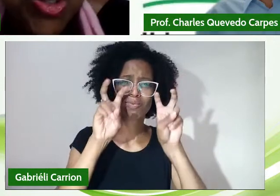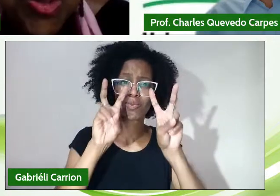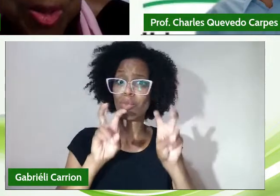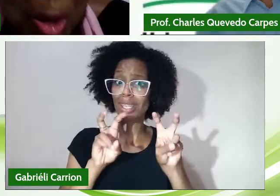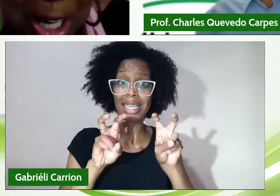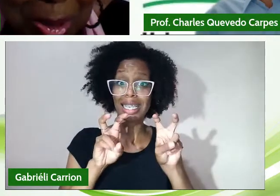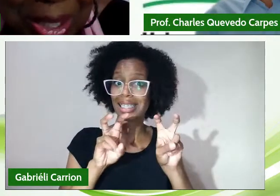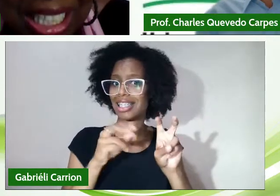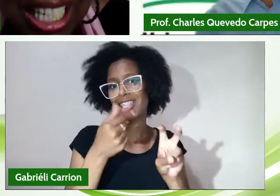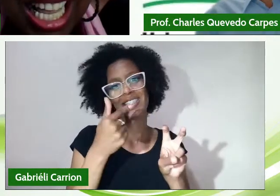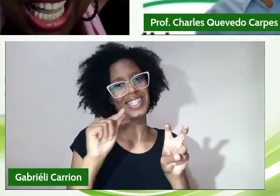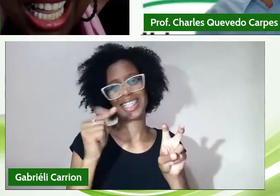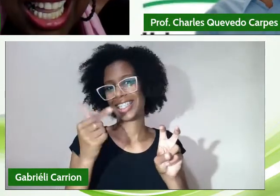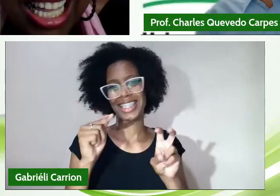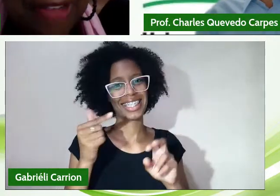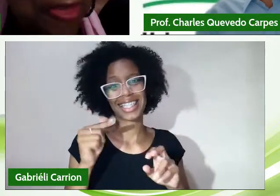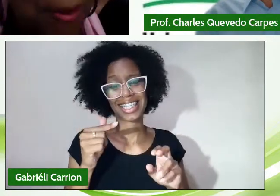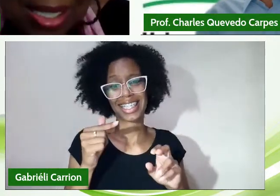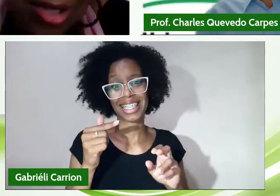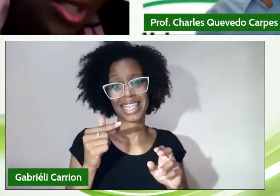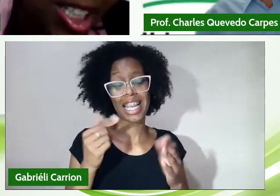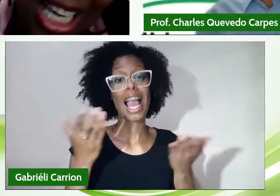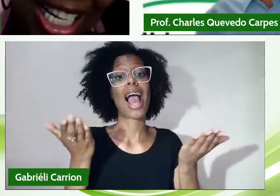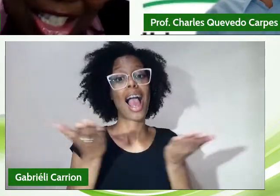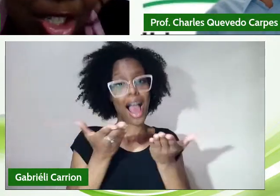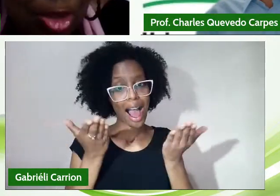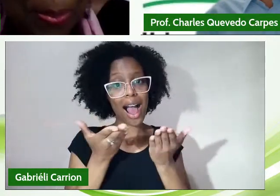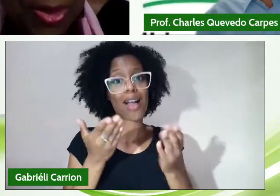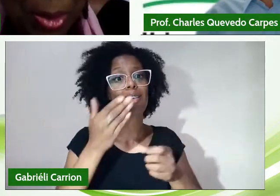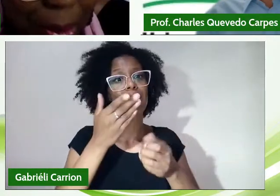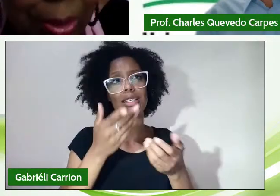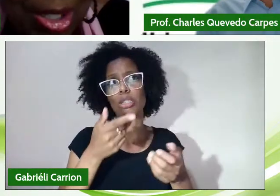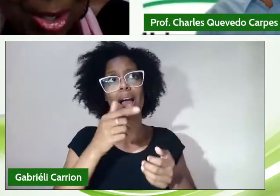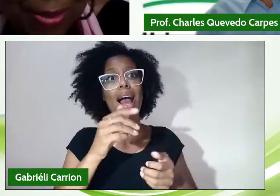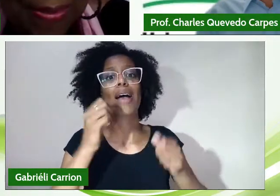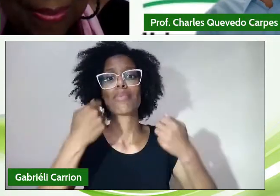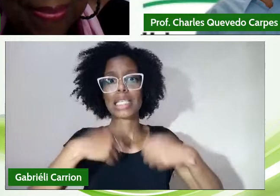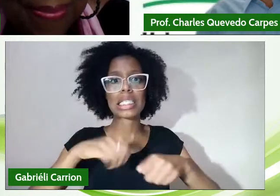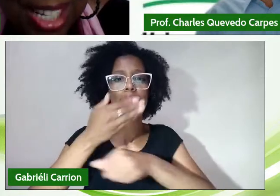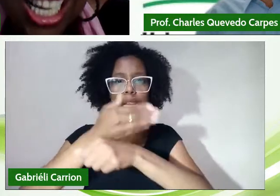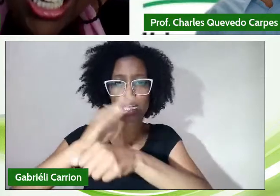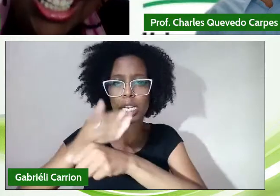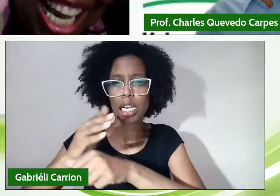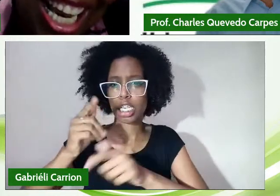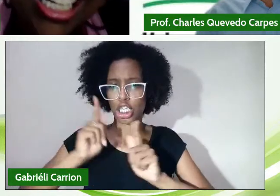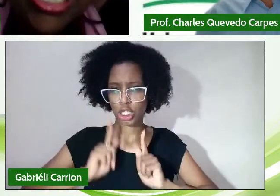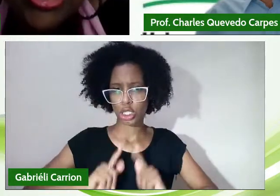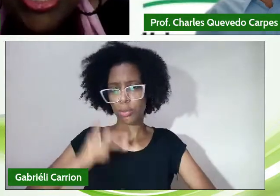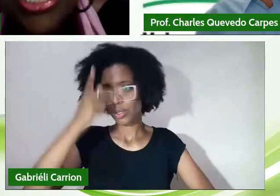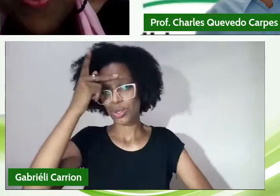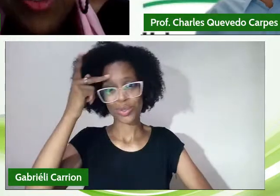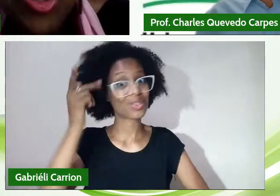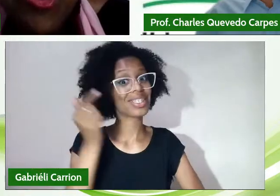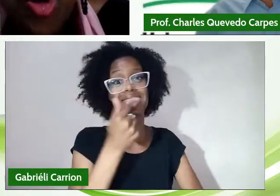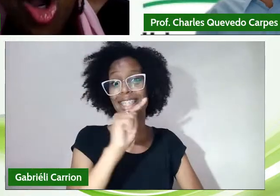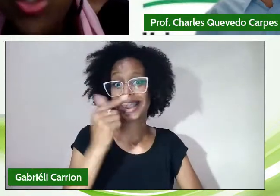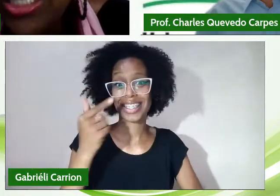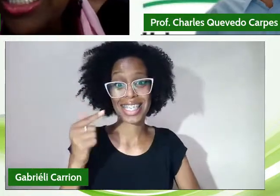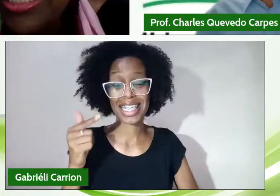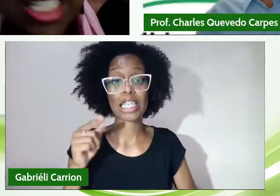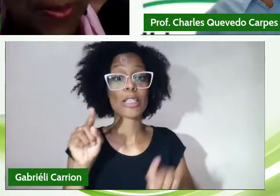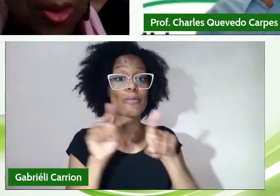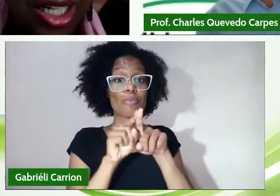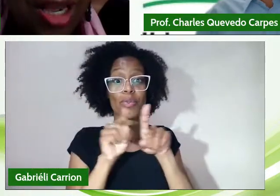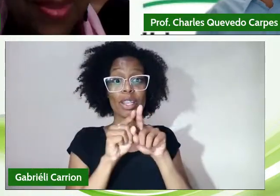do portfólio da formação, não, nem na gestão de pessoas e nem nesse